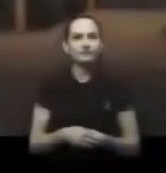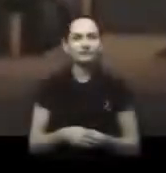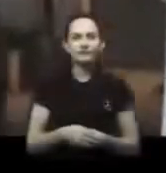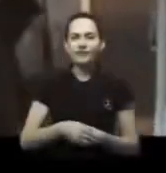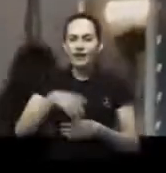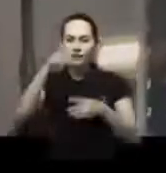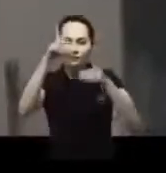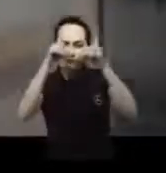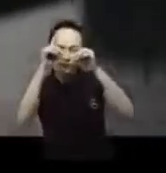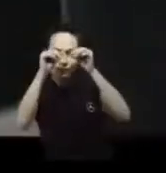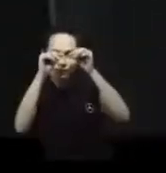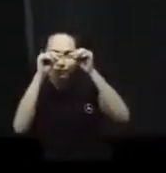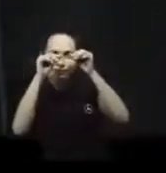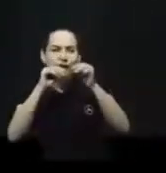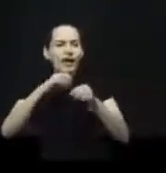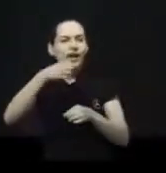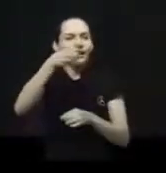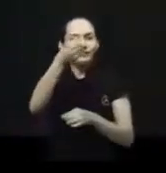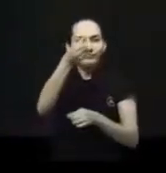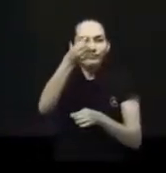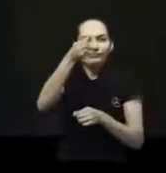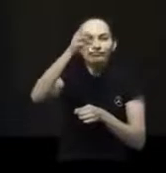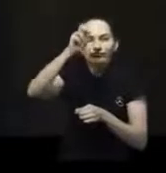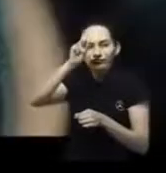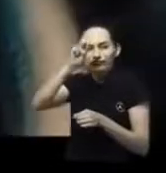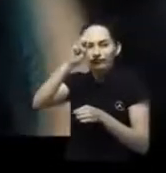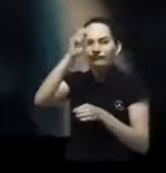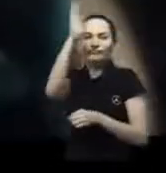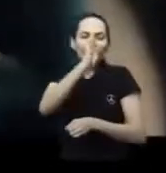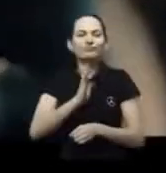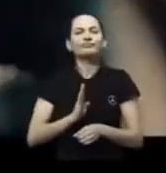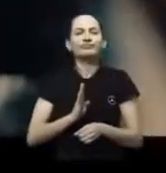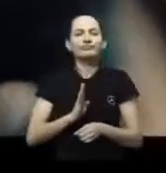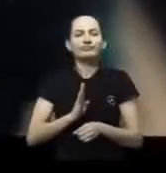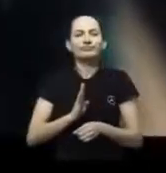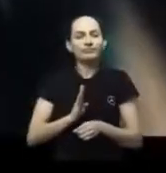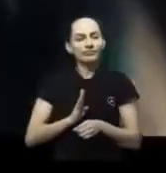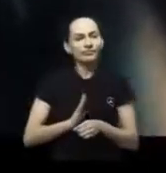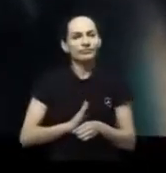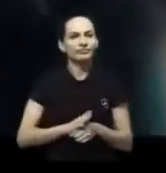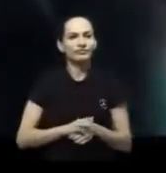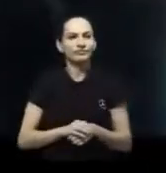camiseta Blaze está completando 65 anos de Brasil